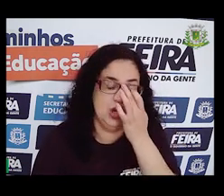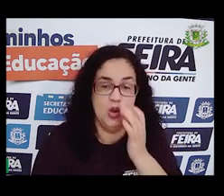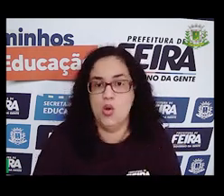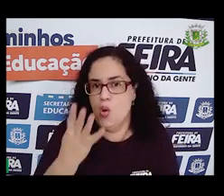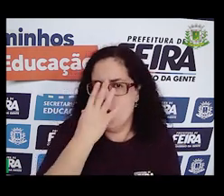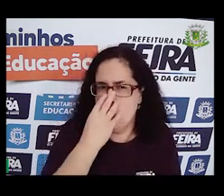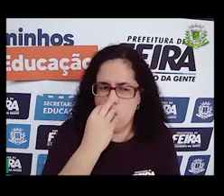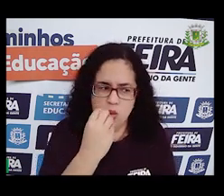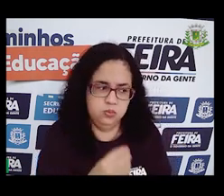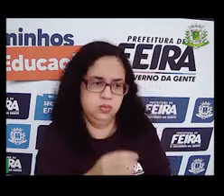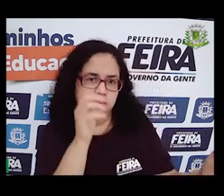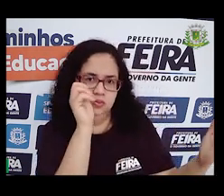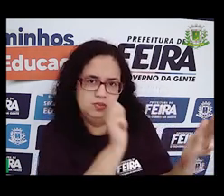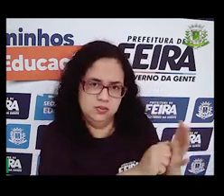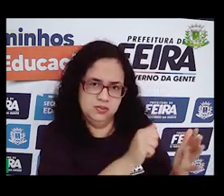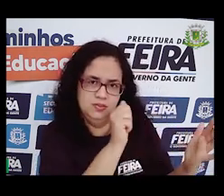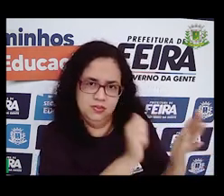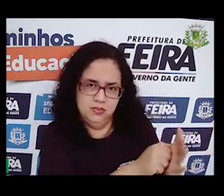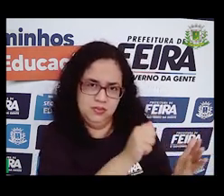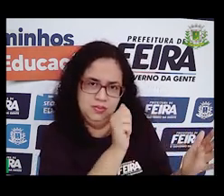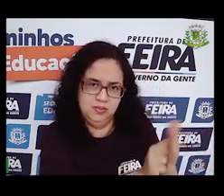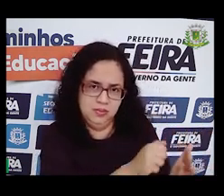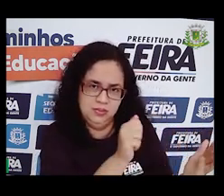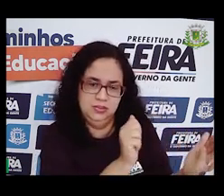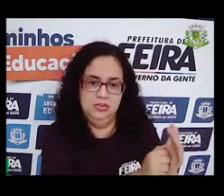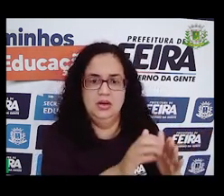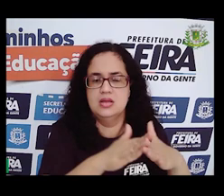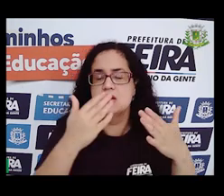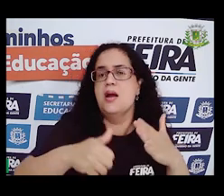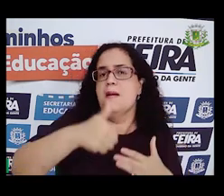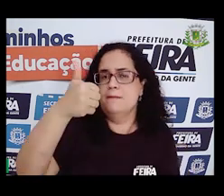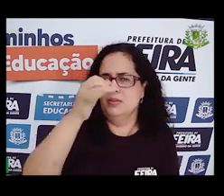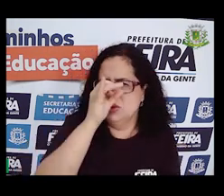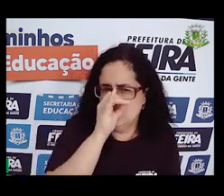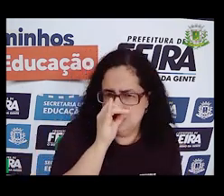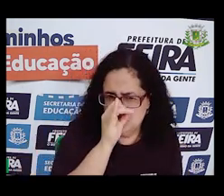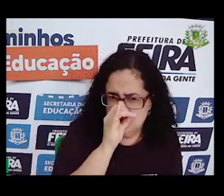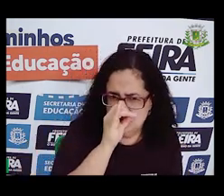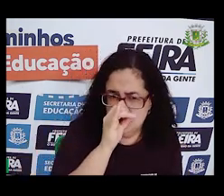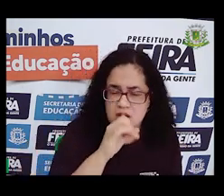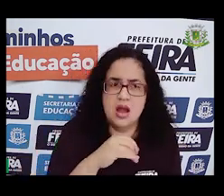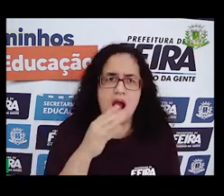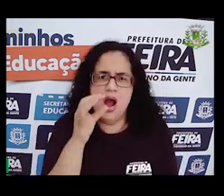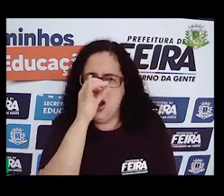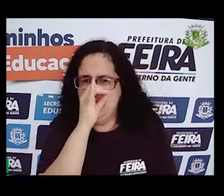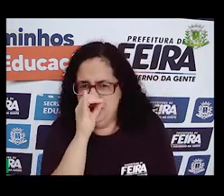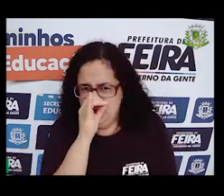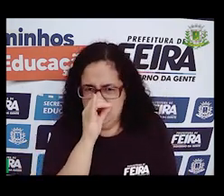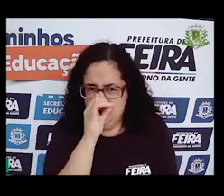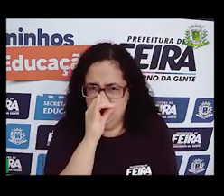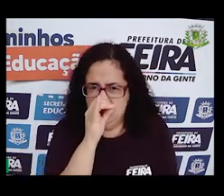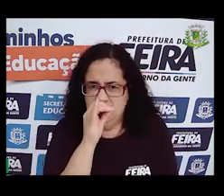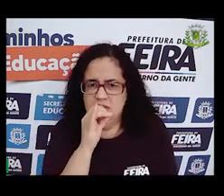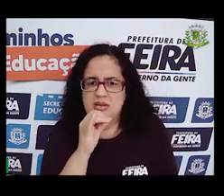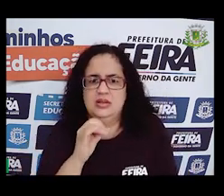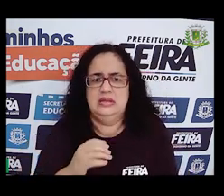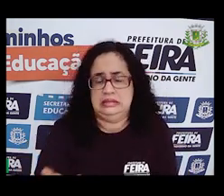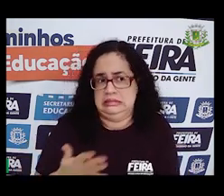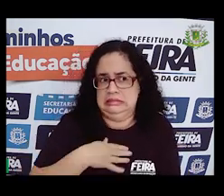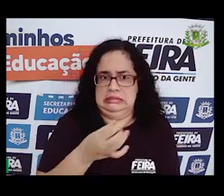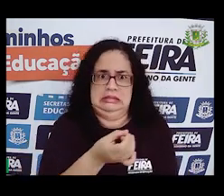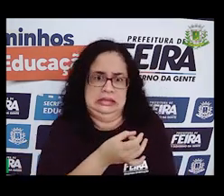O lobo então foi bater na porta da casa do primeiro porquinho. O porquinho, tentando